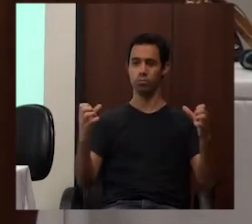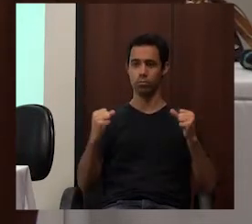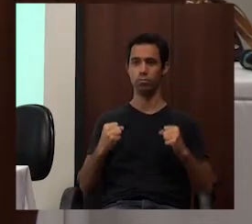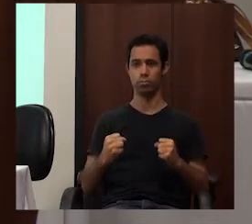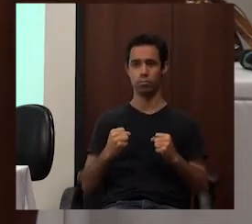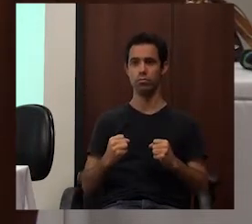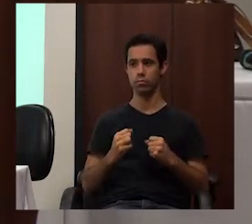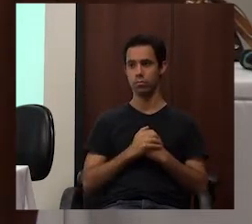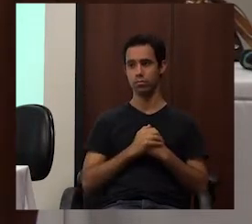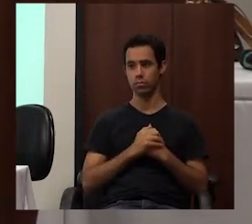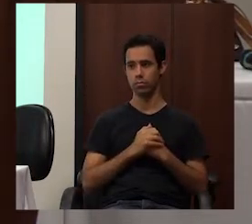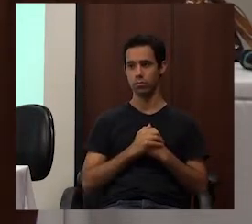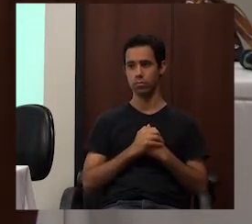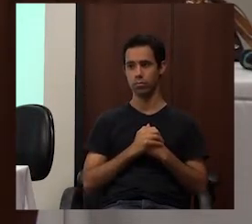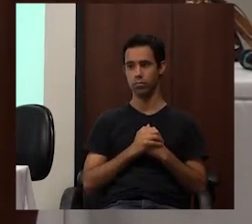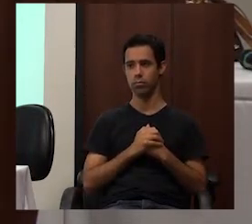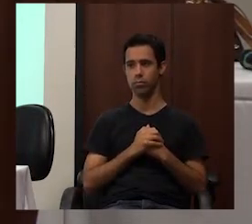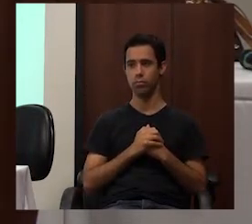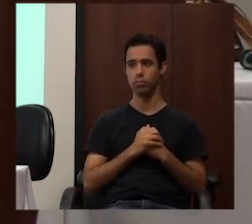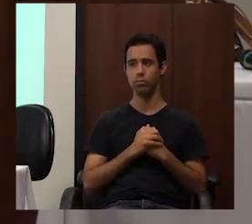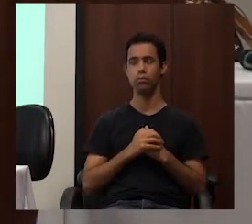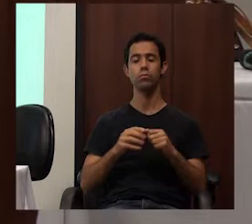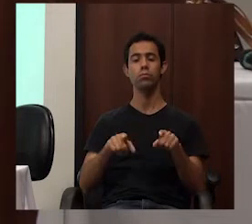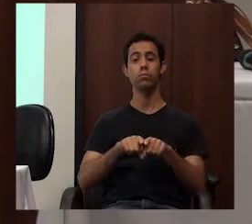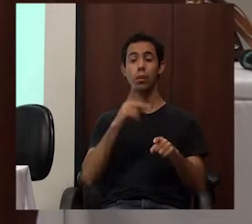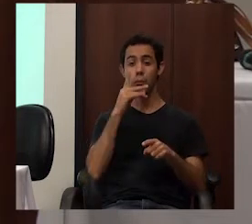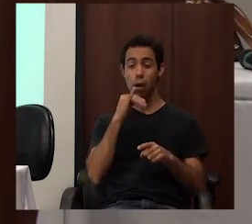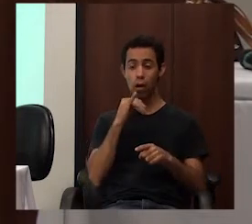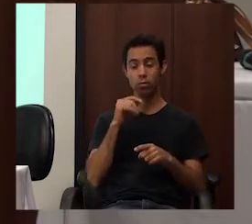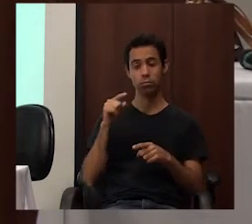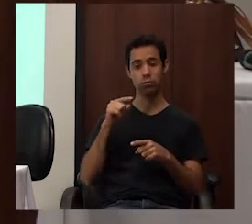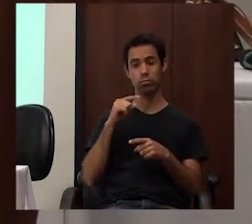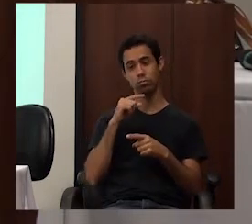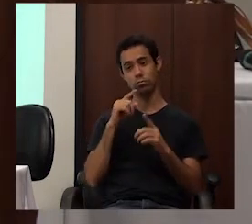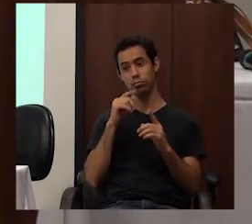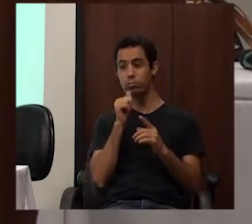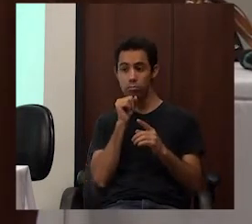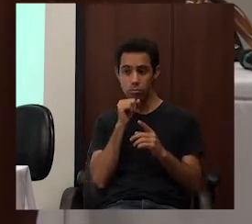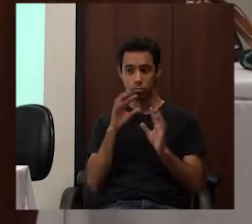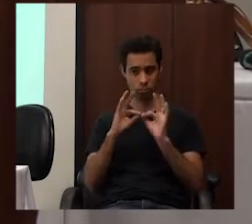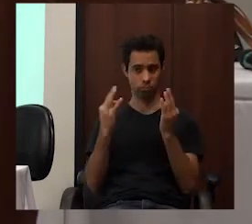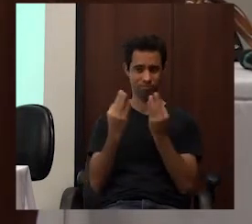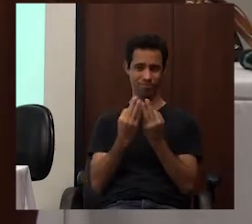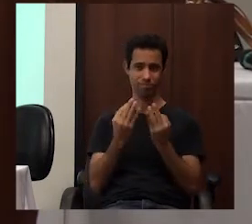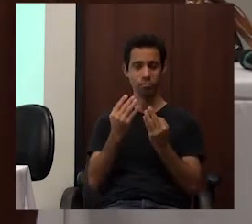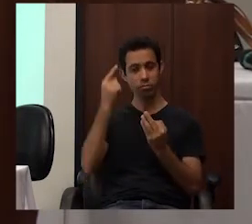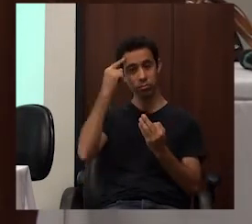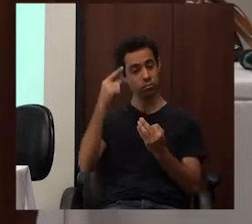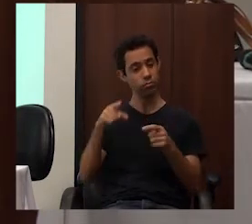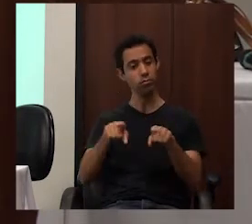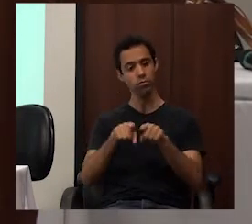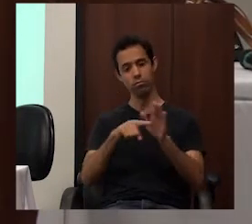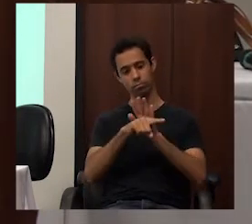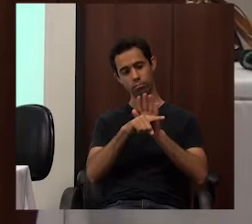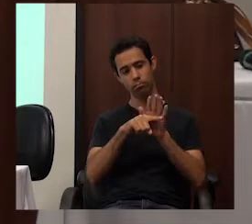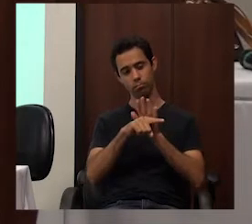isso aí não deve ser uma opção dos pais, e sim uma análise